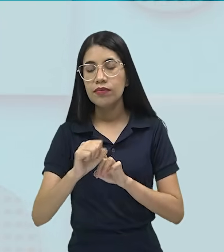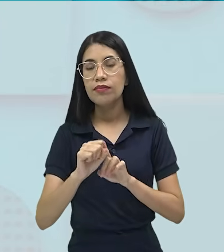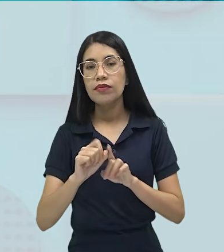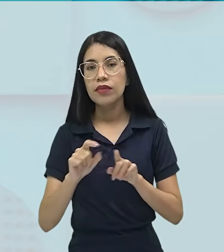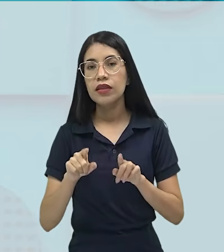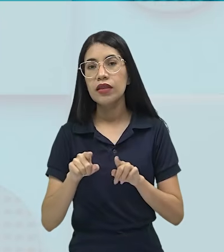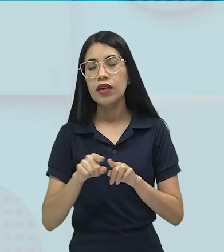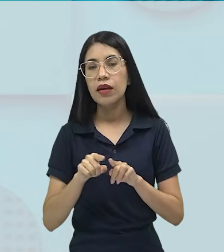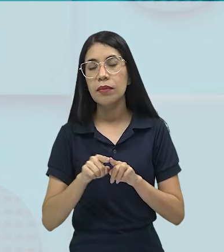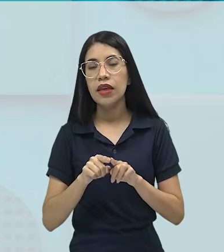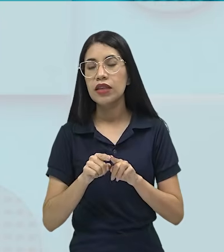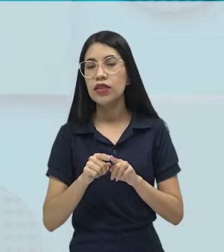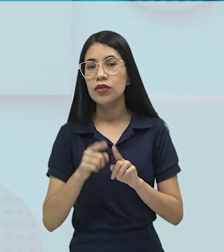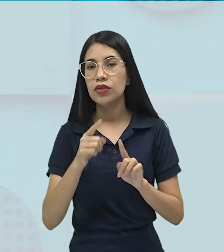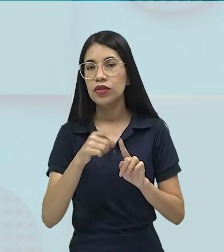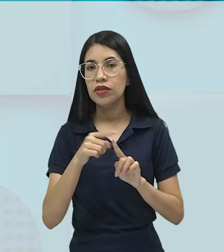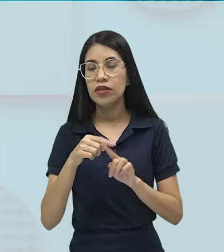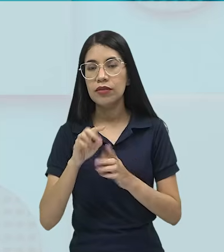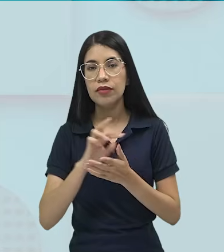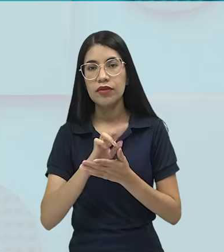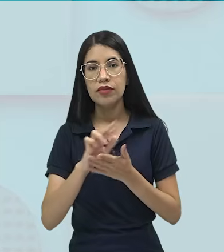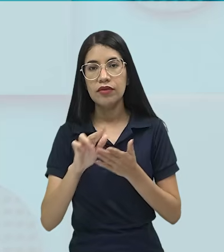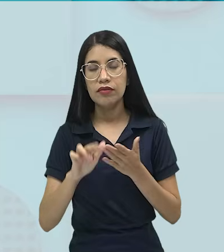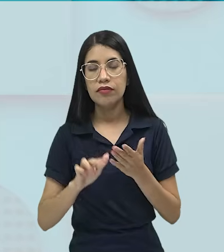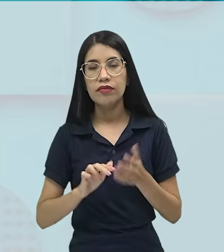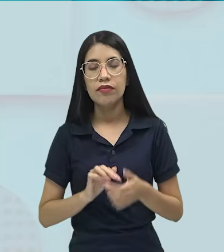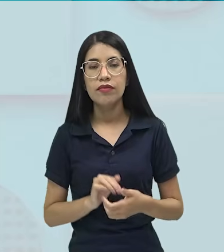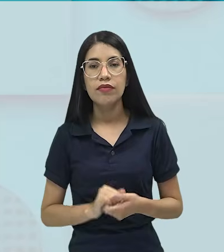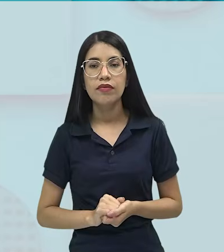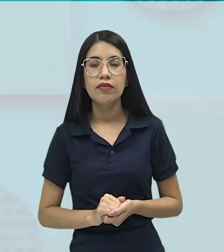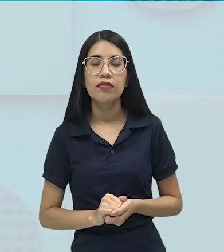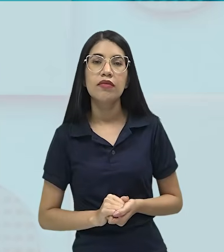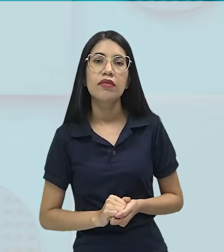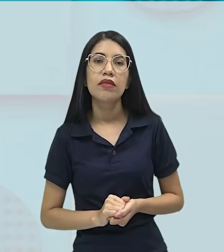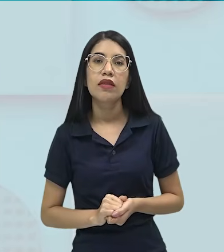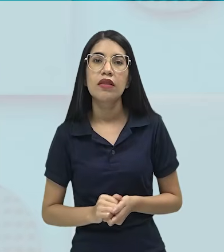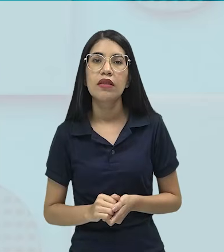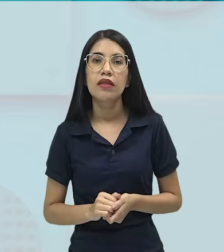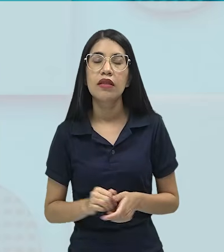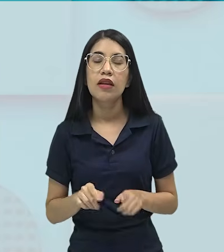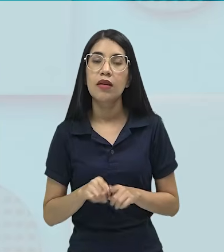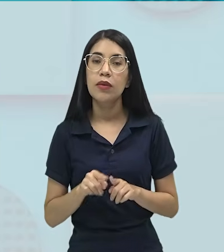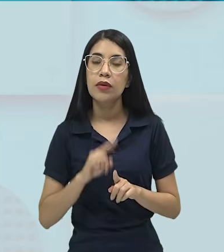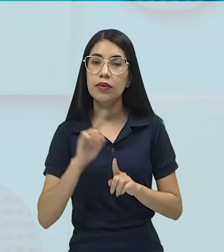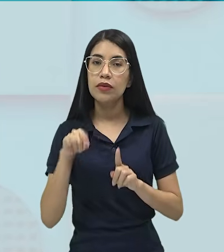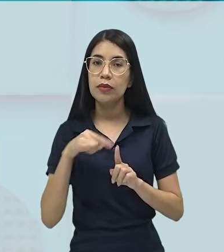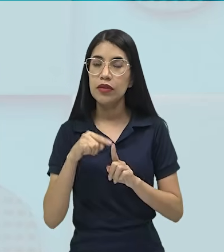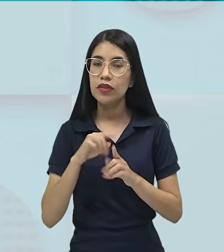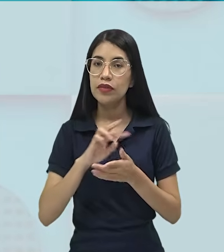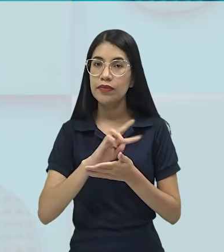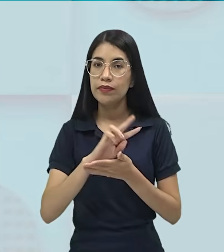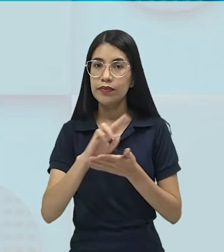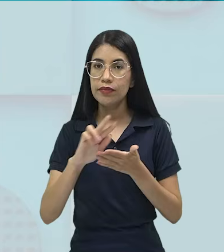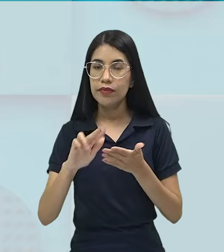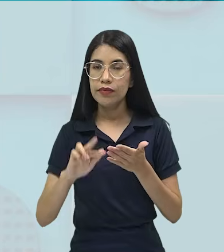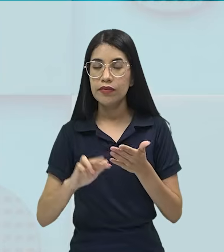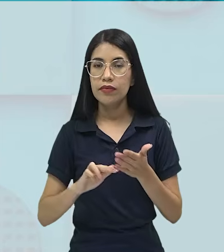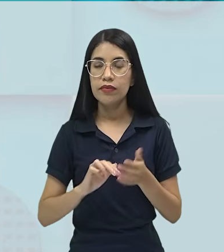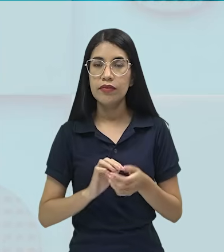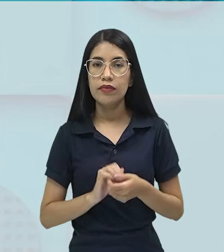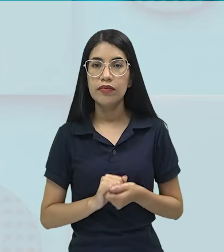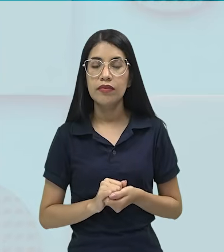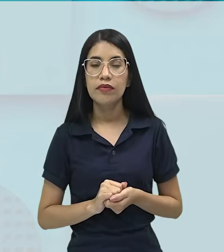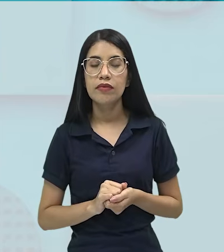Nas diversas formas, nas diversas maneiras, com os diversos propósitos, com as diversas